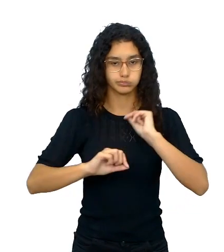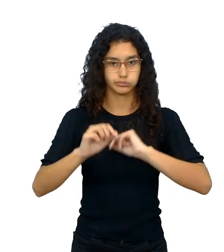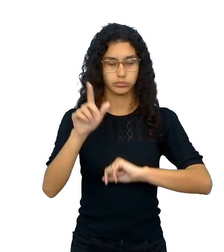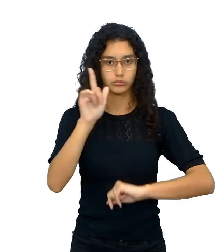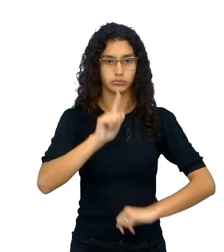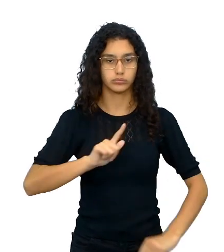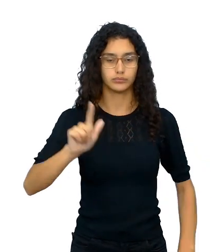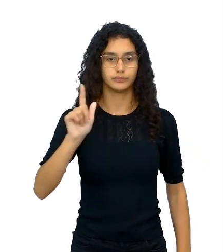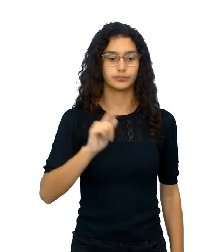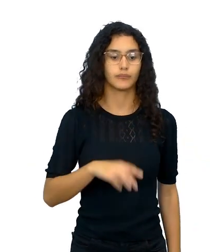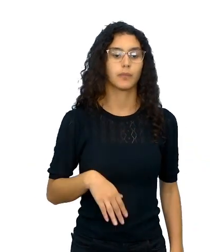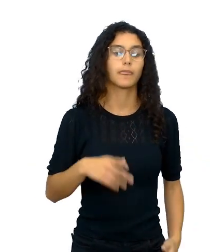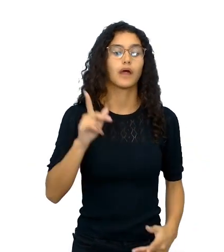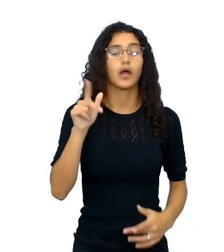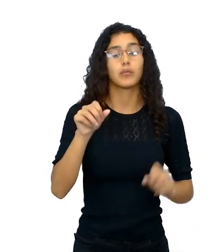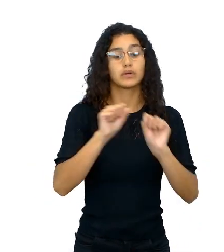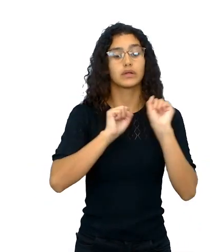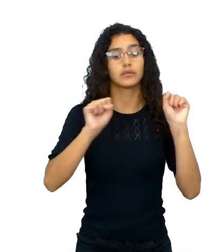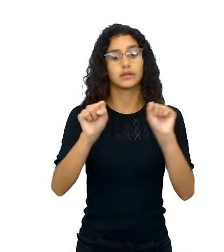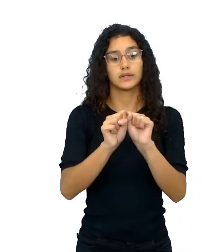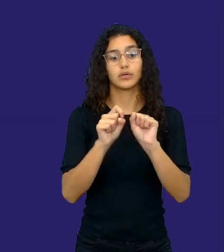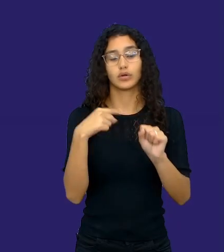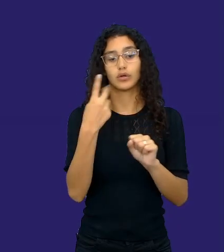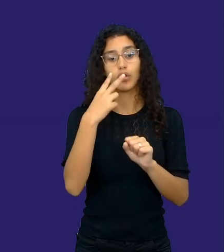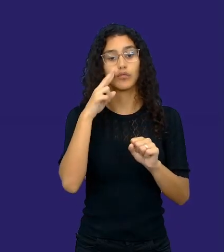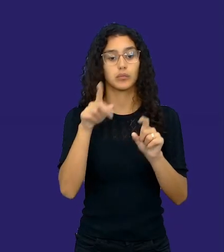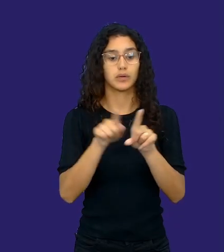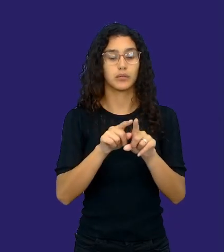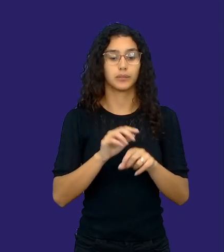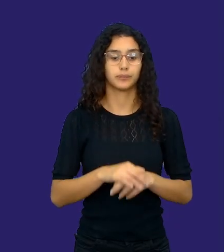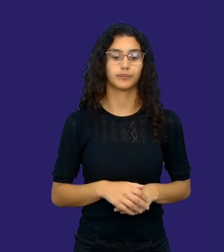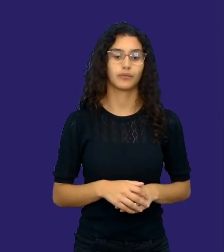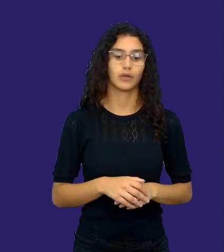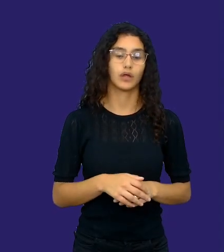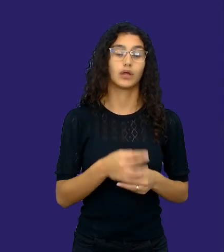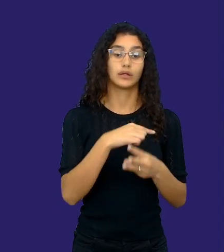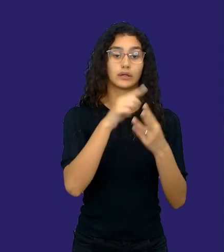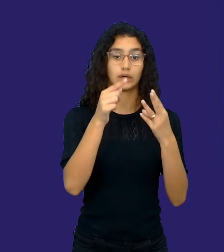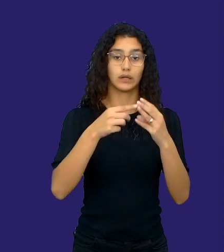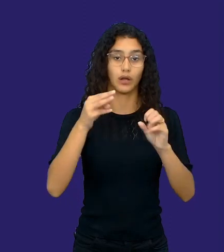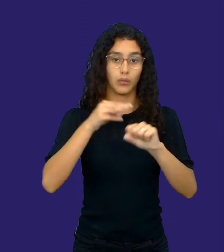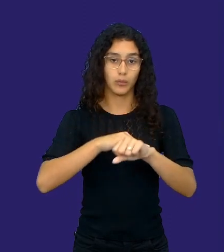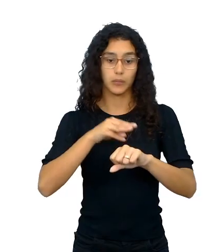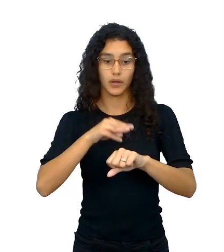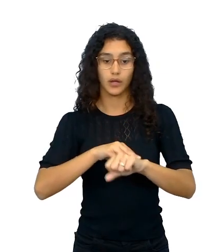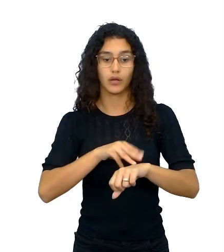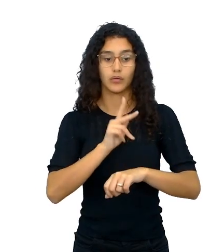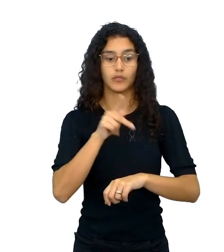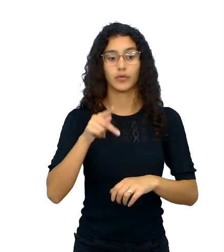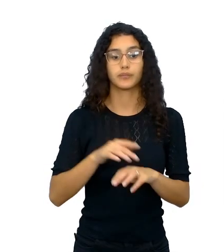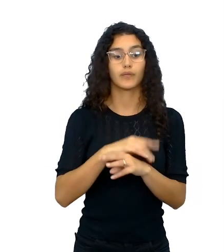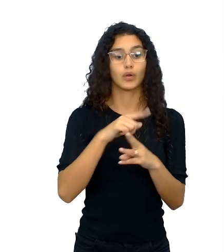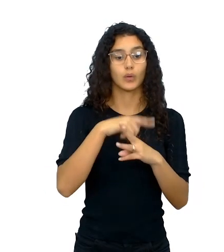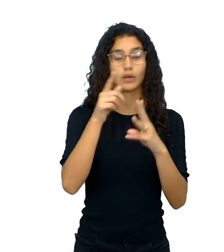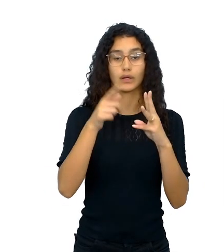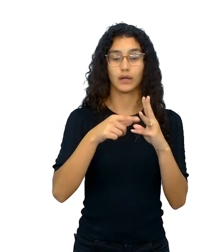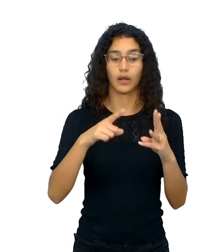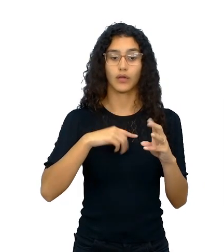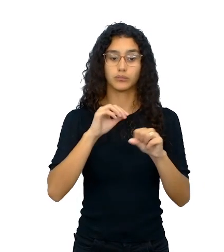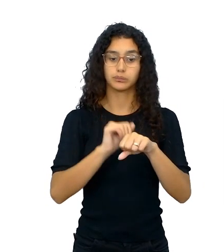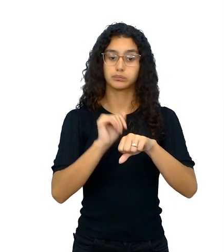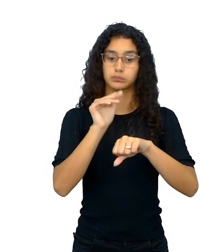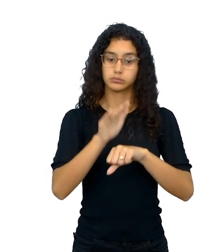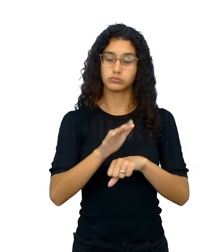da narrativa. Então, isso aqui é uma sistematização do que nós vimos até agora. Vamos para o terceiro momento, professor. Nesse terceiro momento, nós vamos fazer